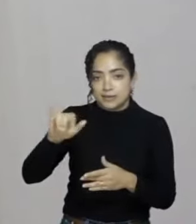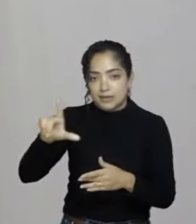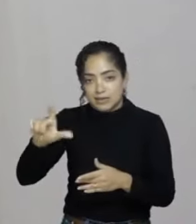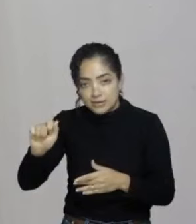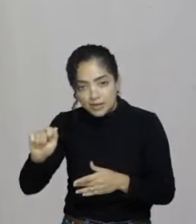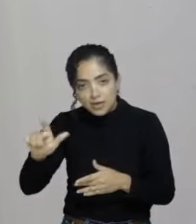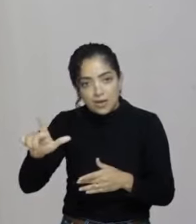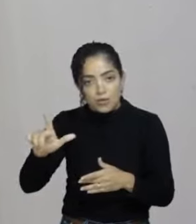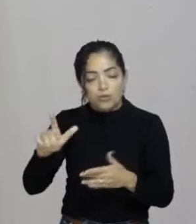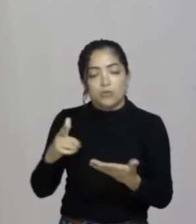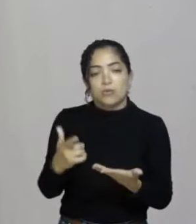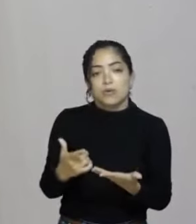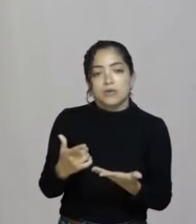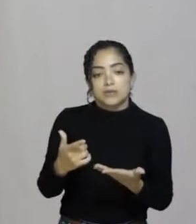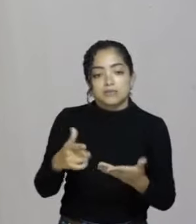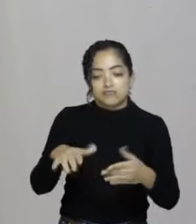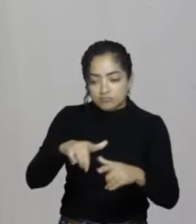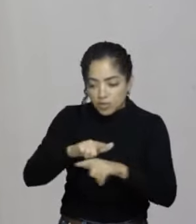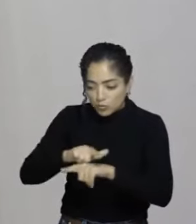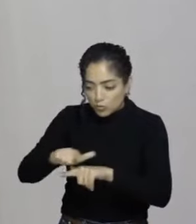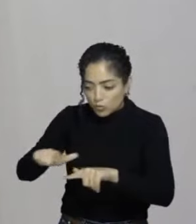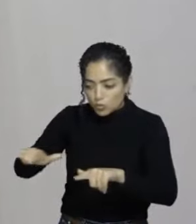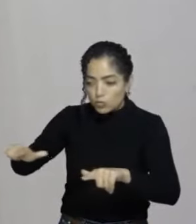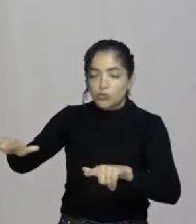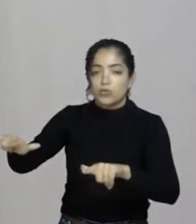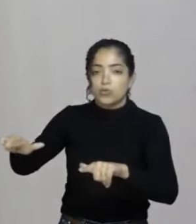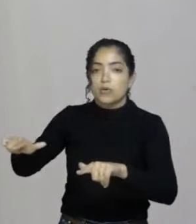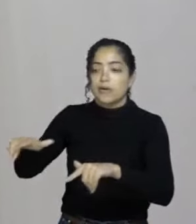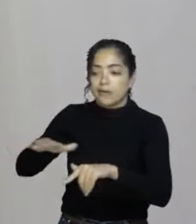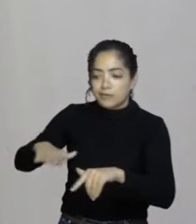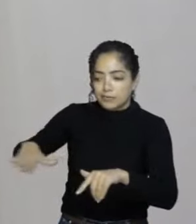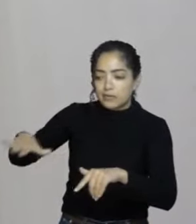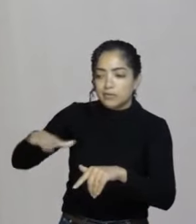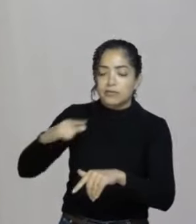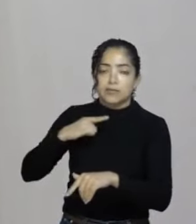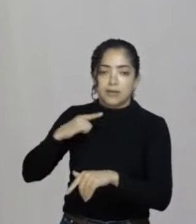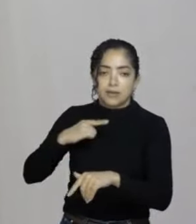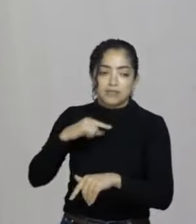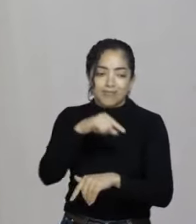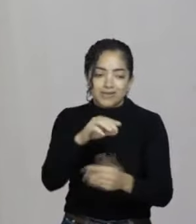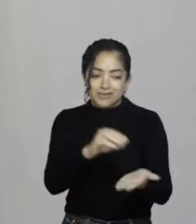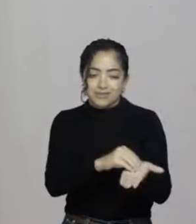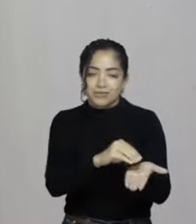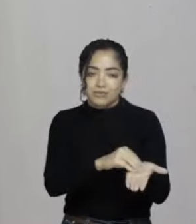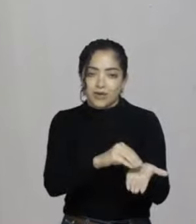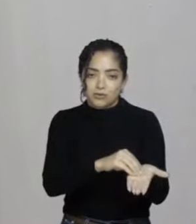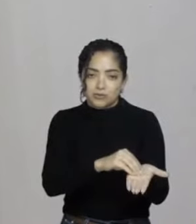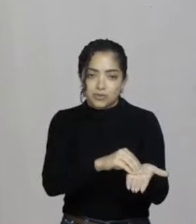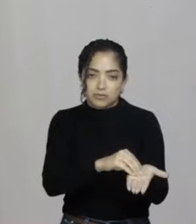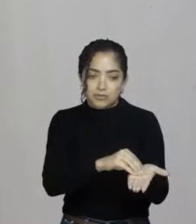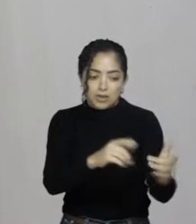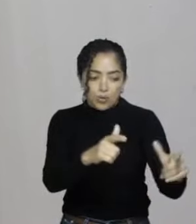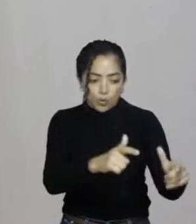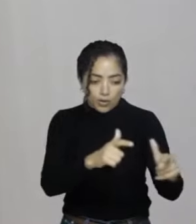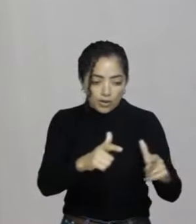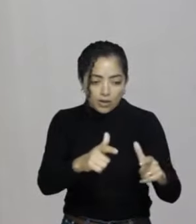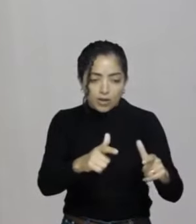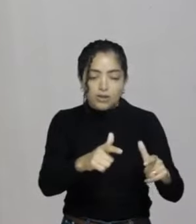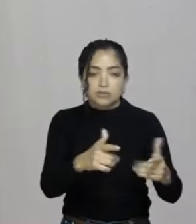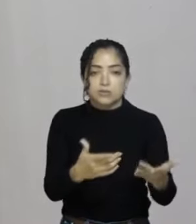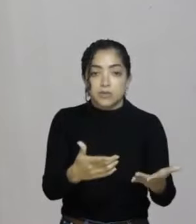nós temos espaço nas escolas estaduais e falta espaço nas escolas municipais Então a partir dos próximos